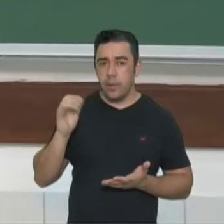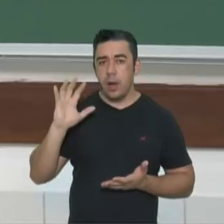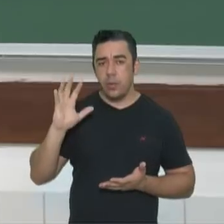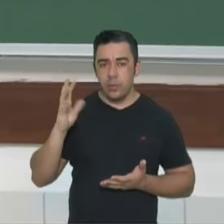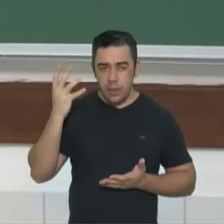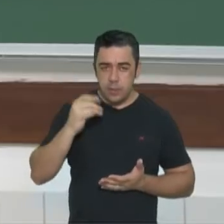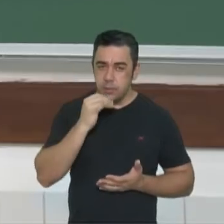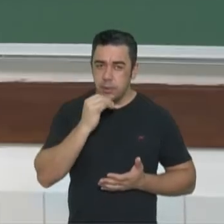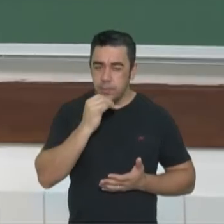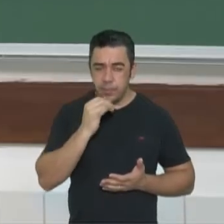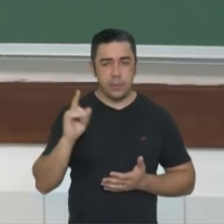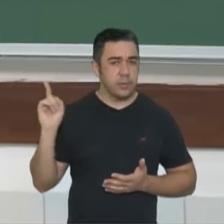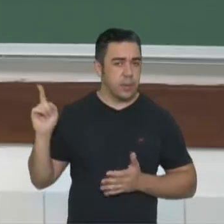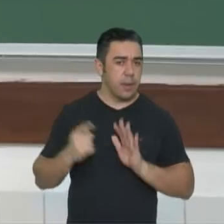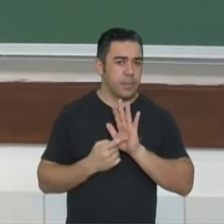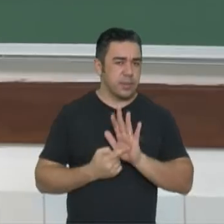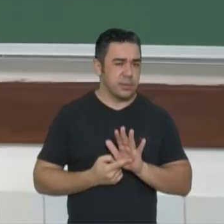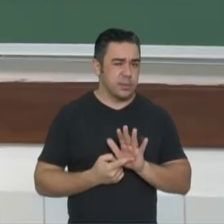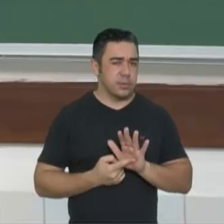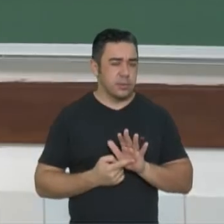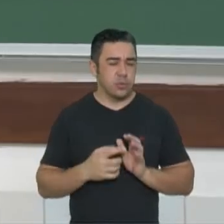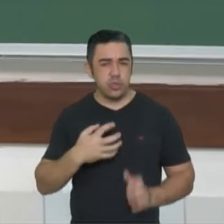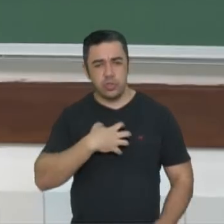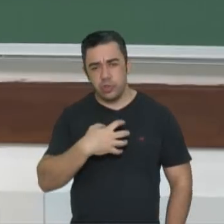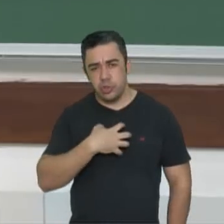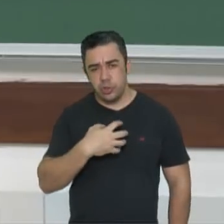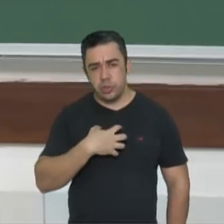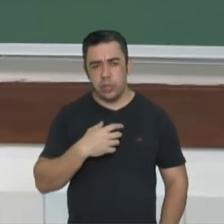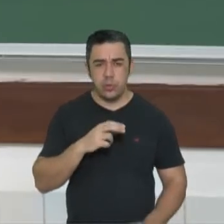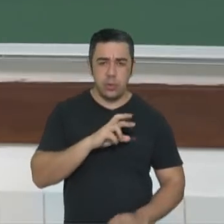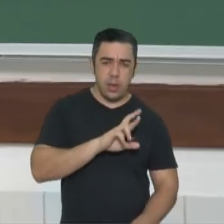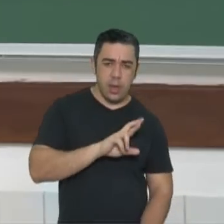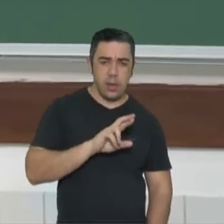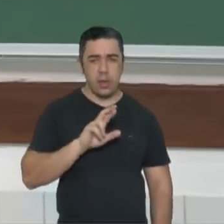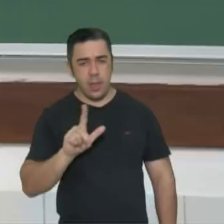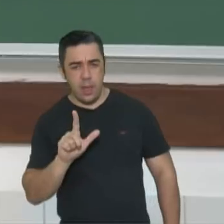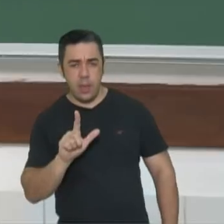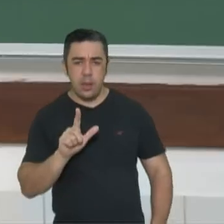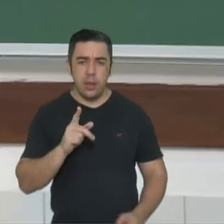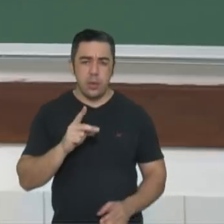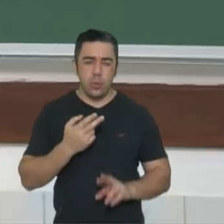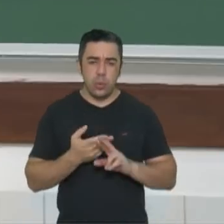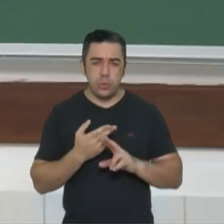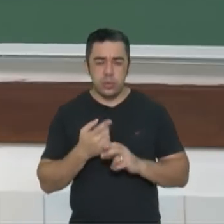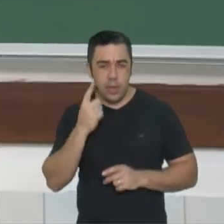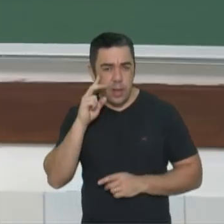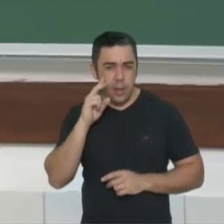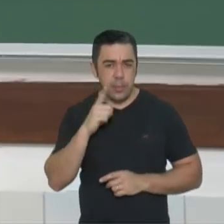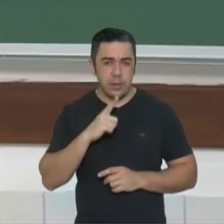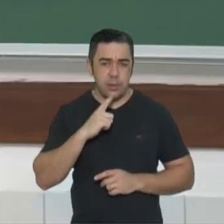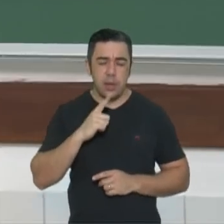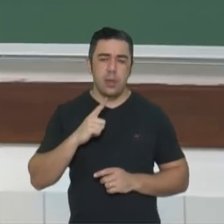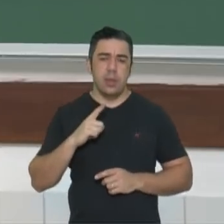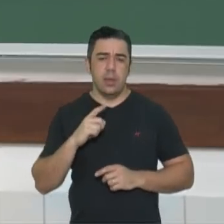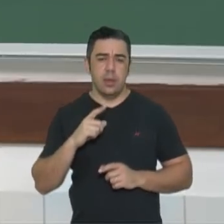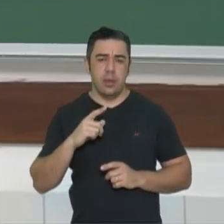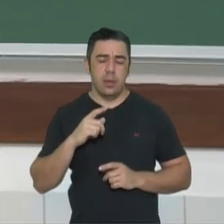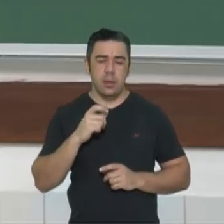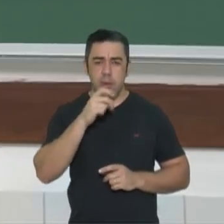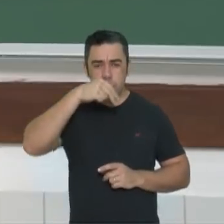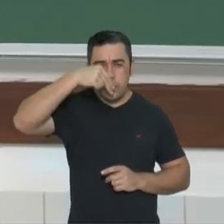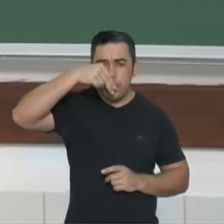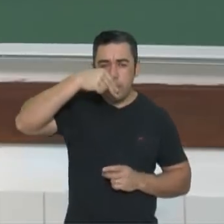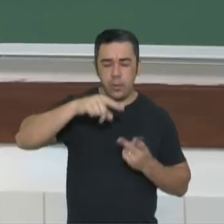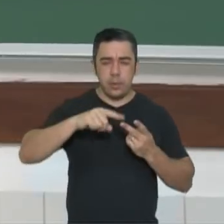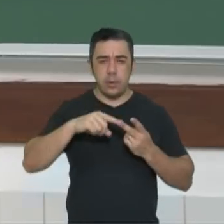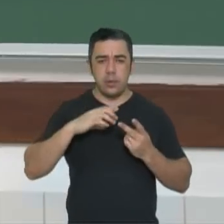comum apresentarem essa forma, usar o R, usar o L. Lembra-se do Cebolinha, do Chico Bento. A